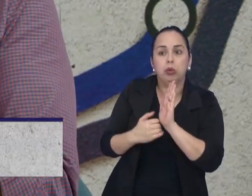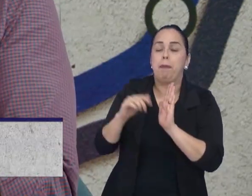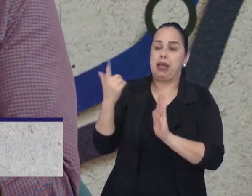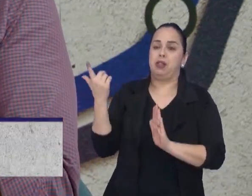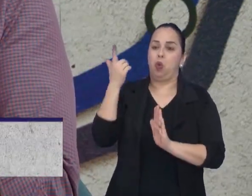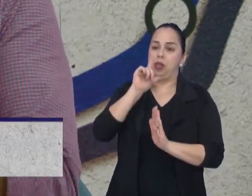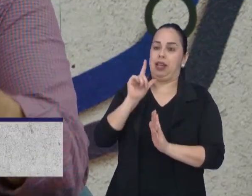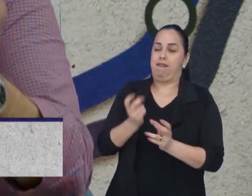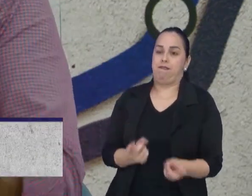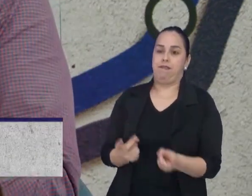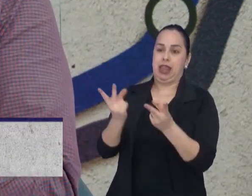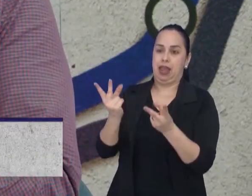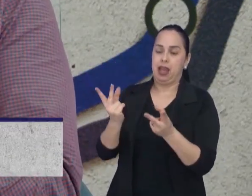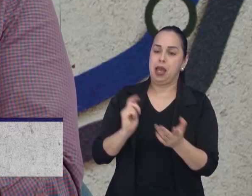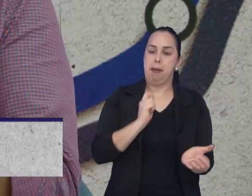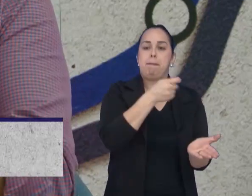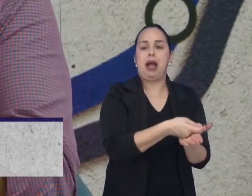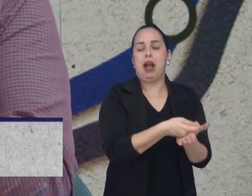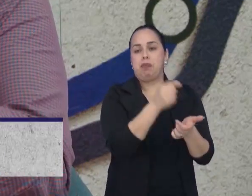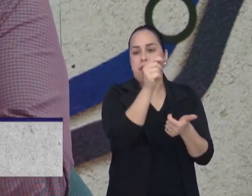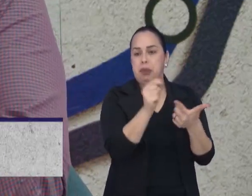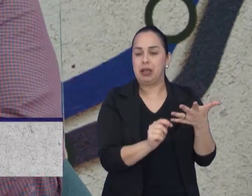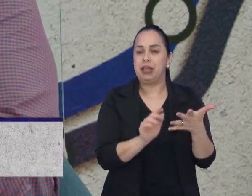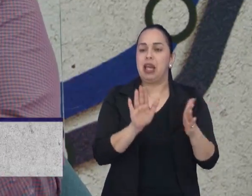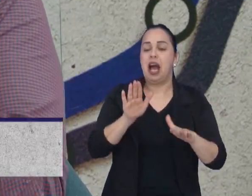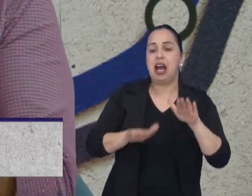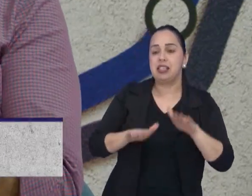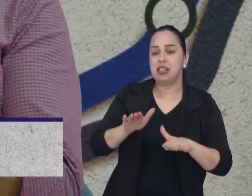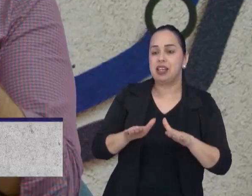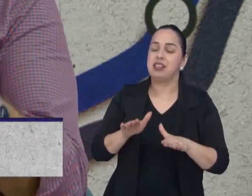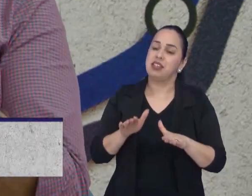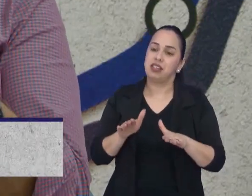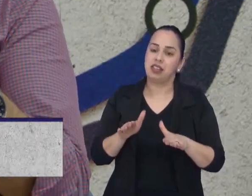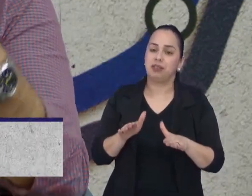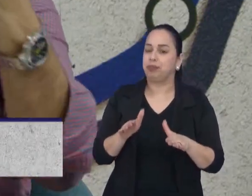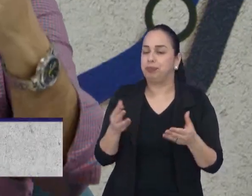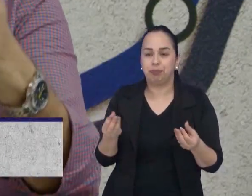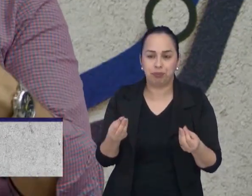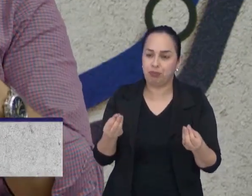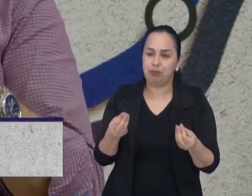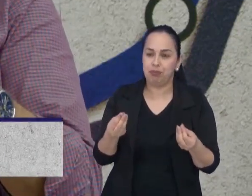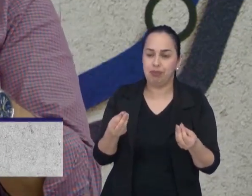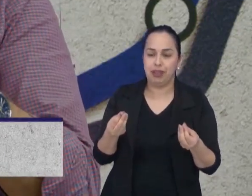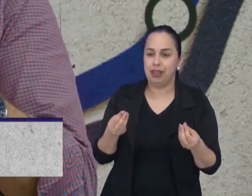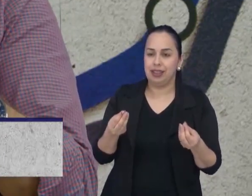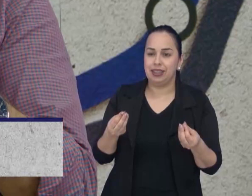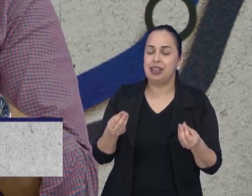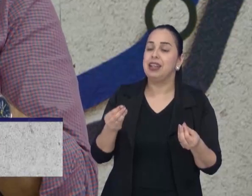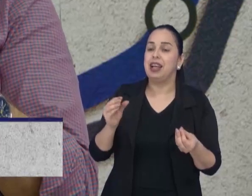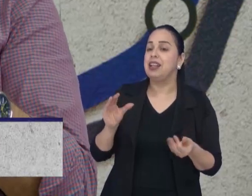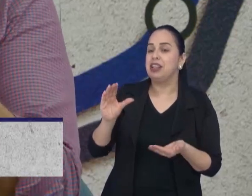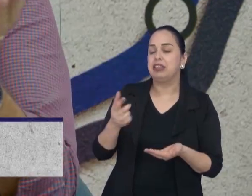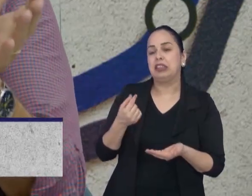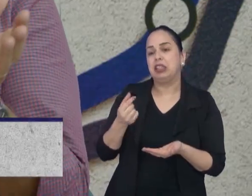despesas da pequena empresa que ele tem. Exato. Mas se ele trocar simplesmente o dinheiro, o lucro pela